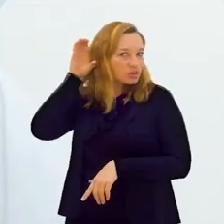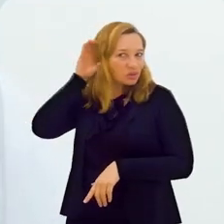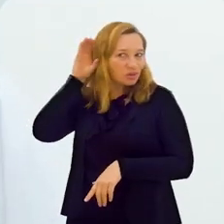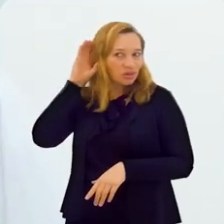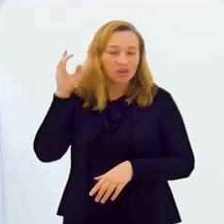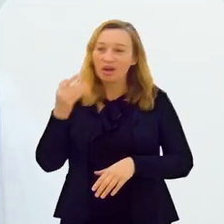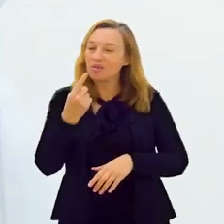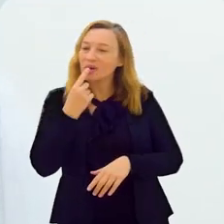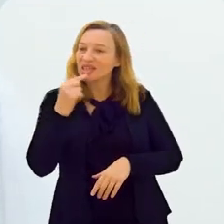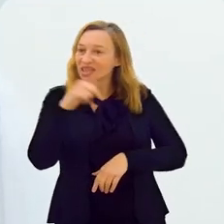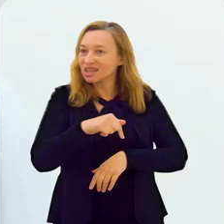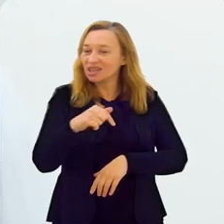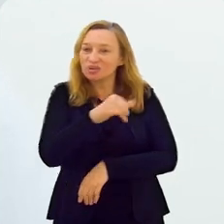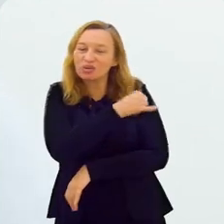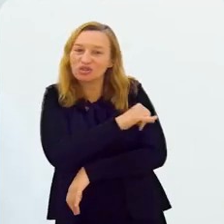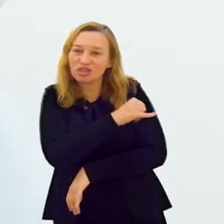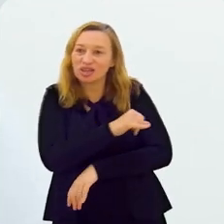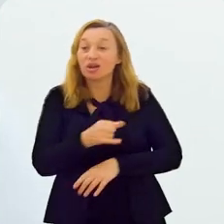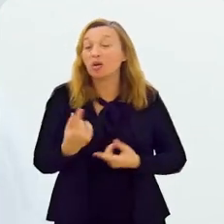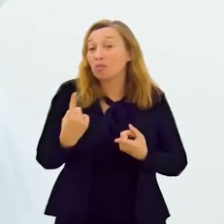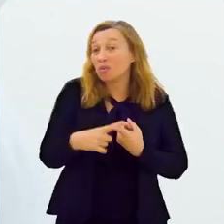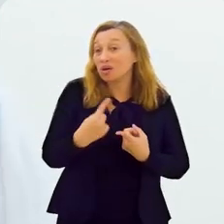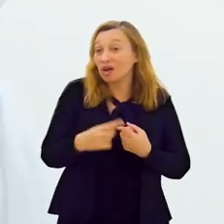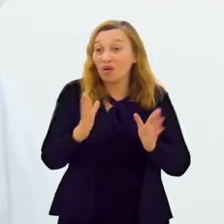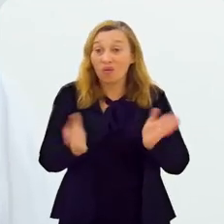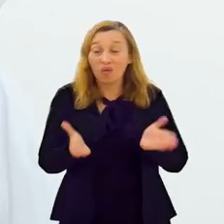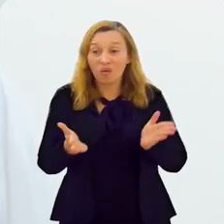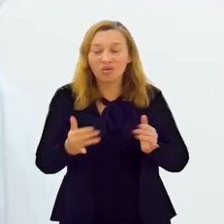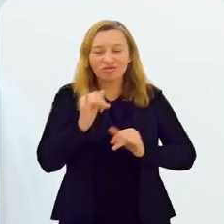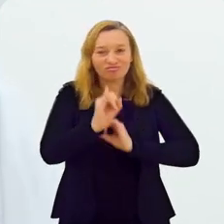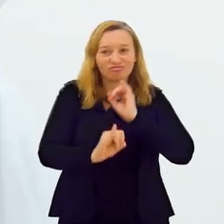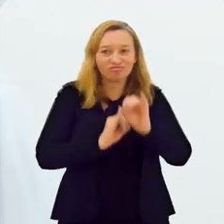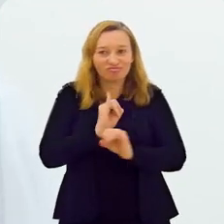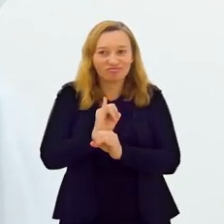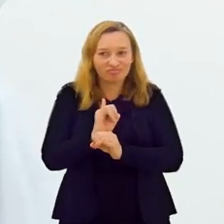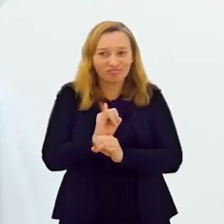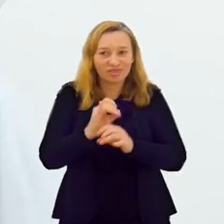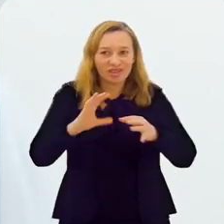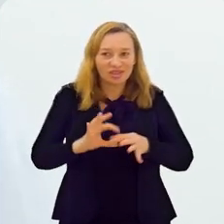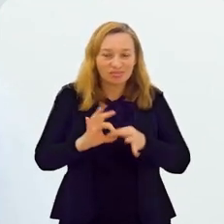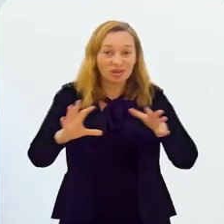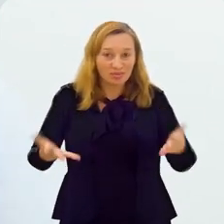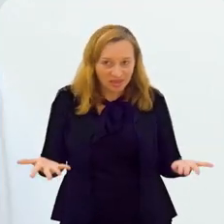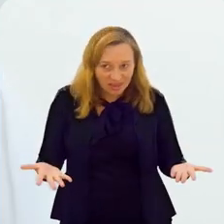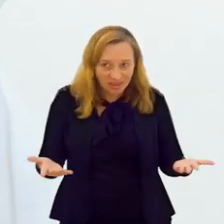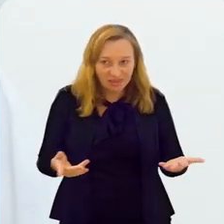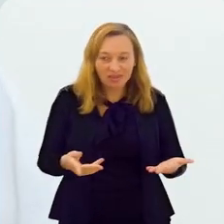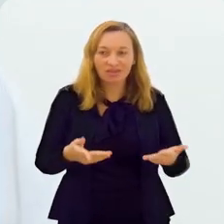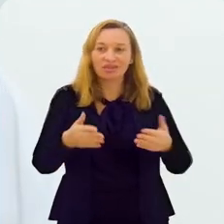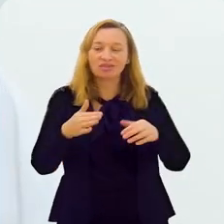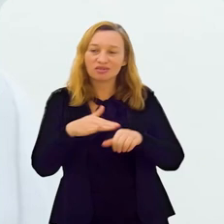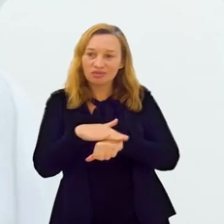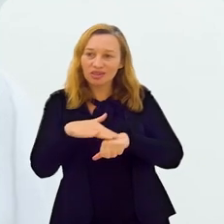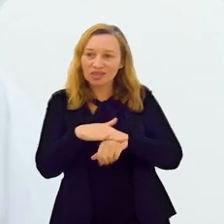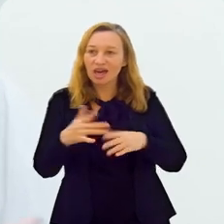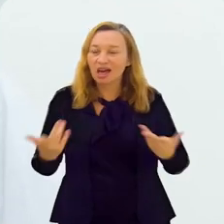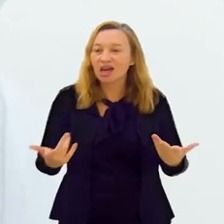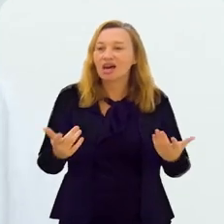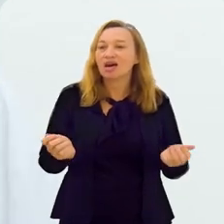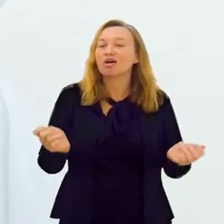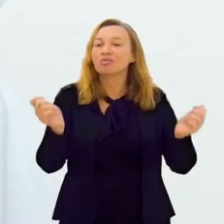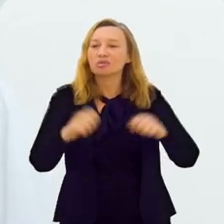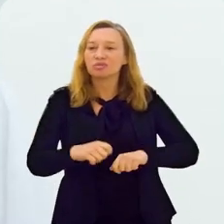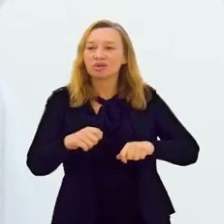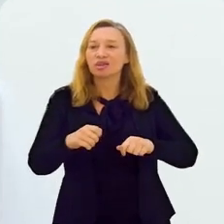aí no Mato Grosso, mais pertinho aqui do Rio de Janeiro. Até porque hoje, com a internet, os limites foram ampliados. A gente